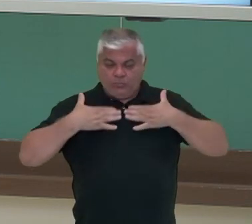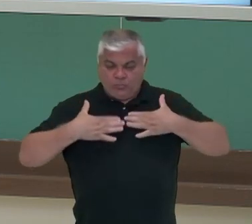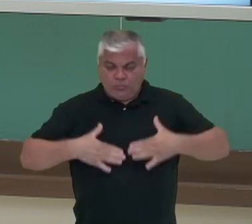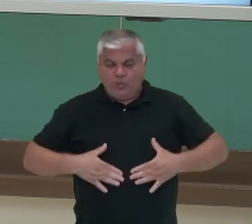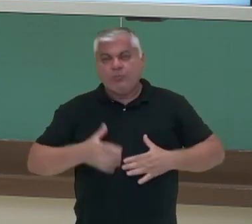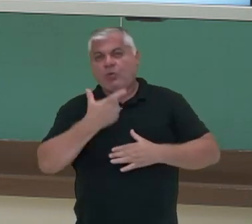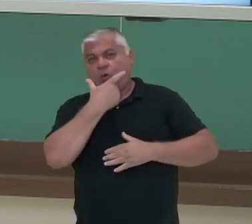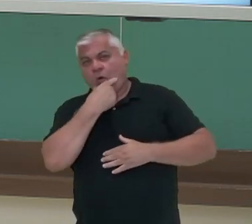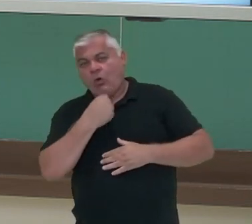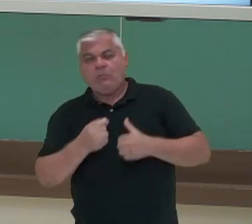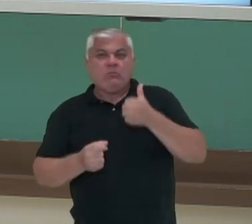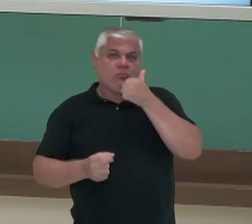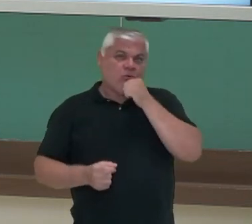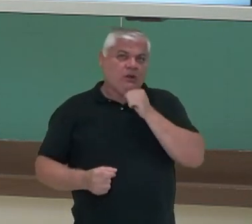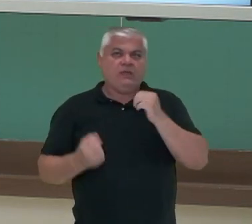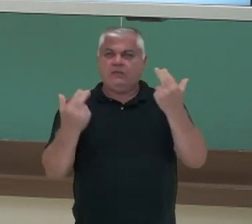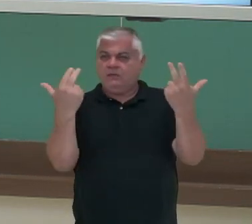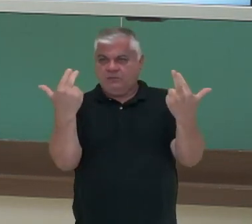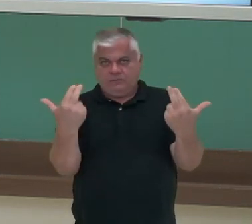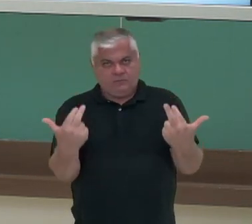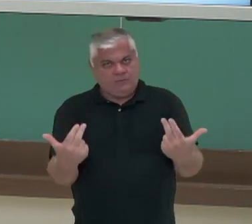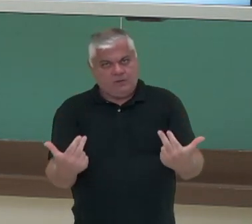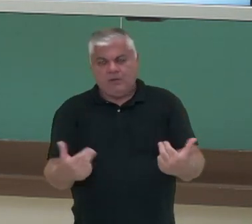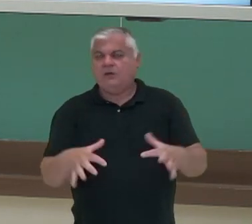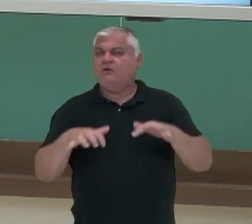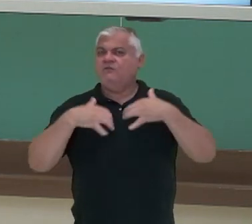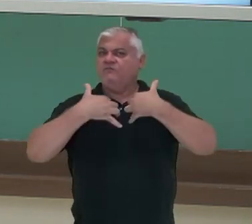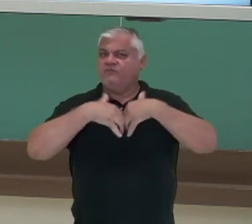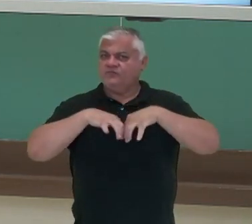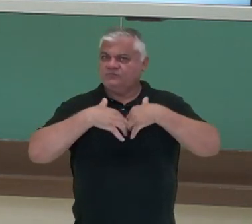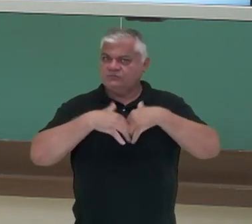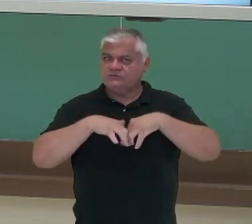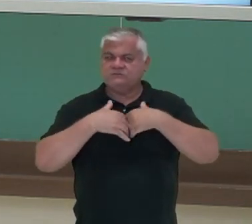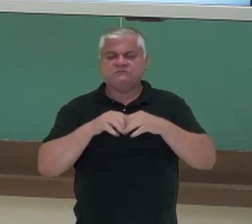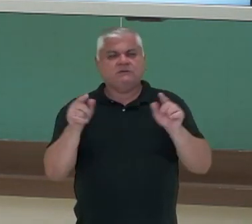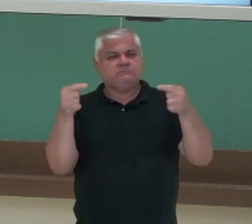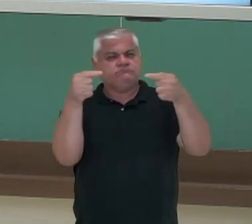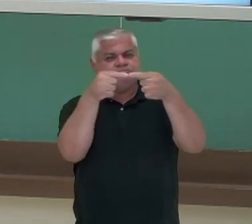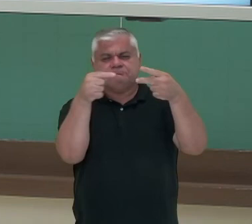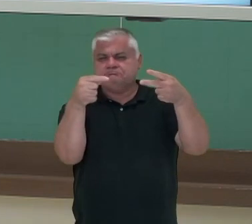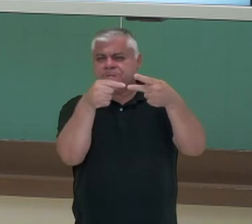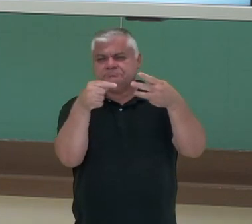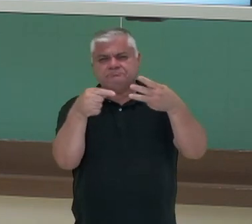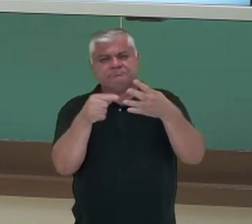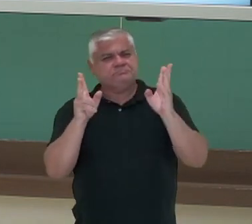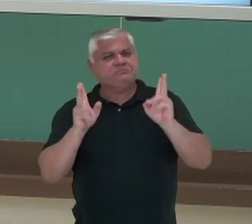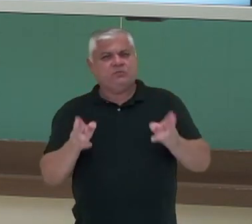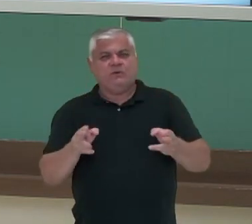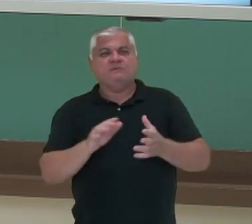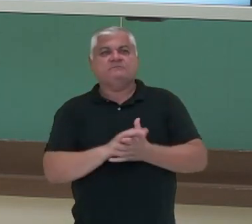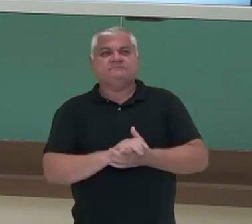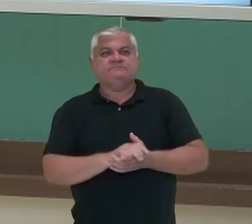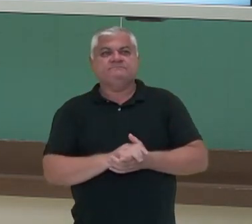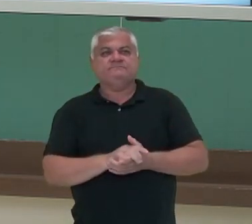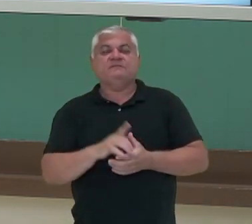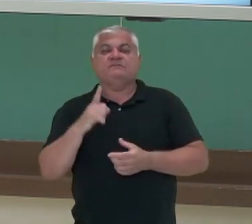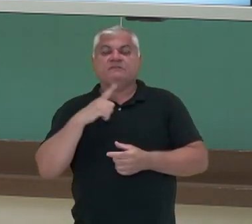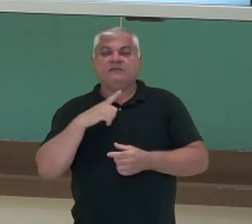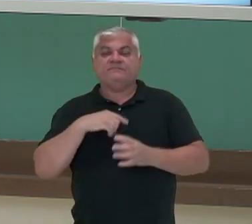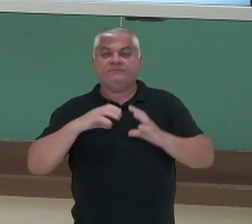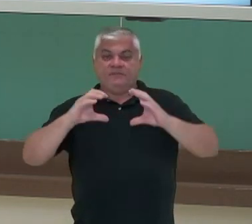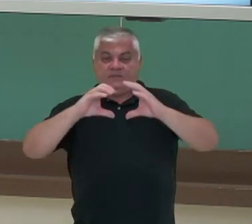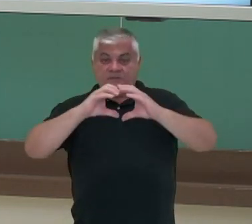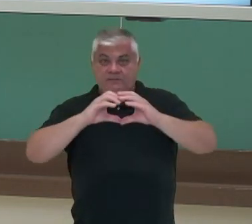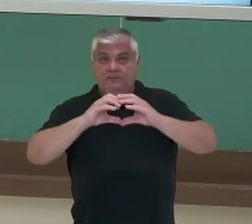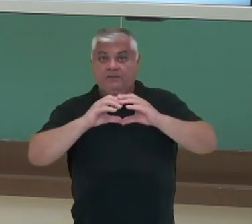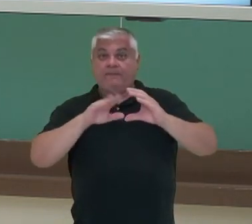homem como para o corpo da mulher. As mesmas funções, da mesma forma. Então, nós vamos ter a bexiga